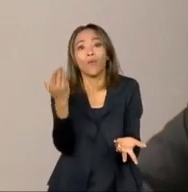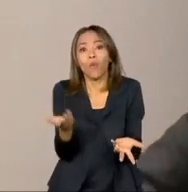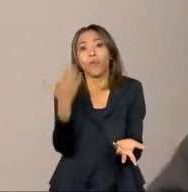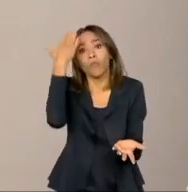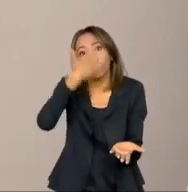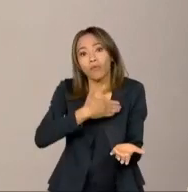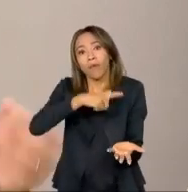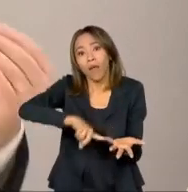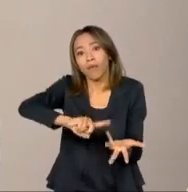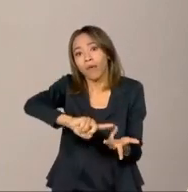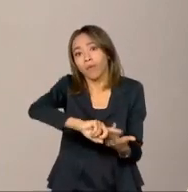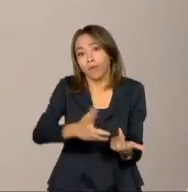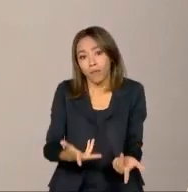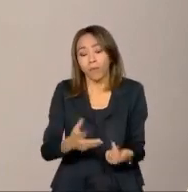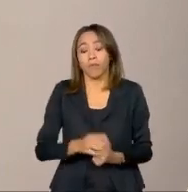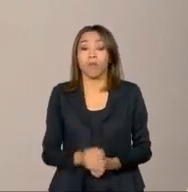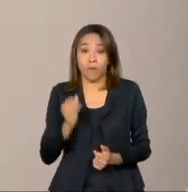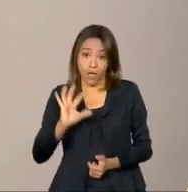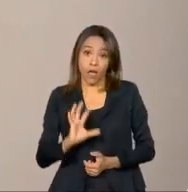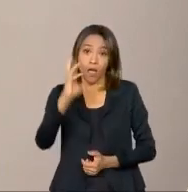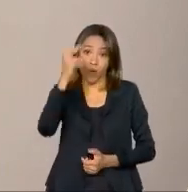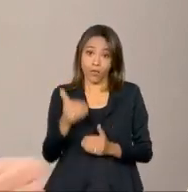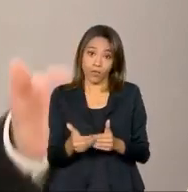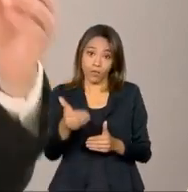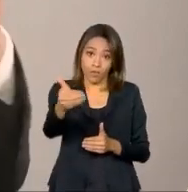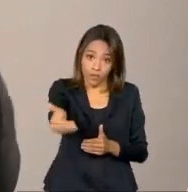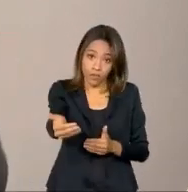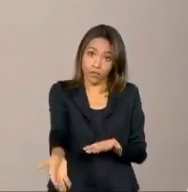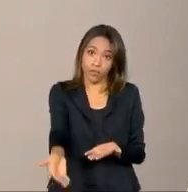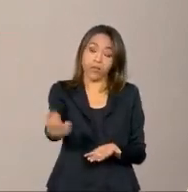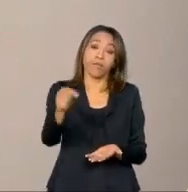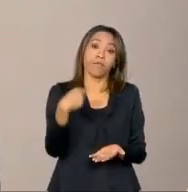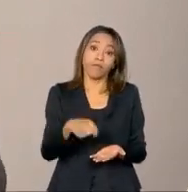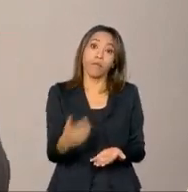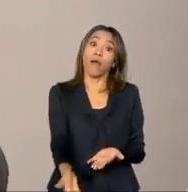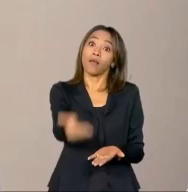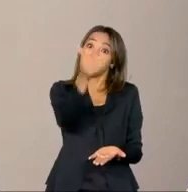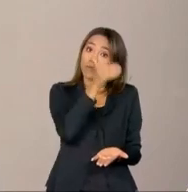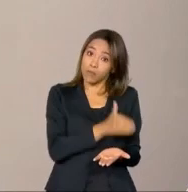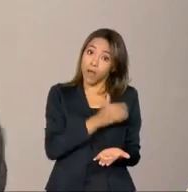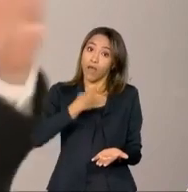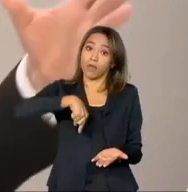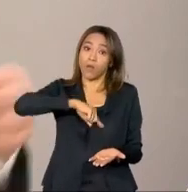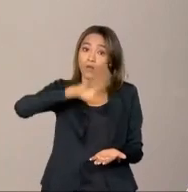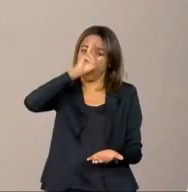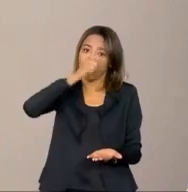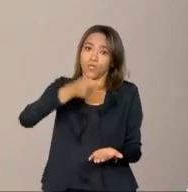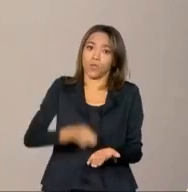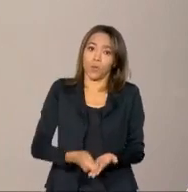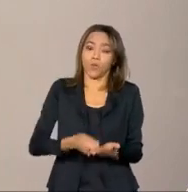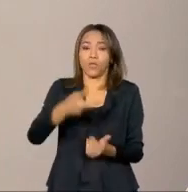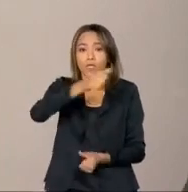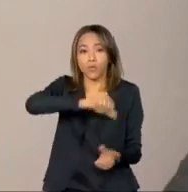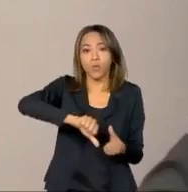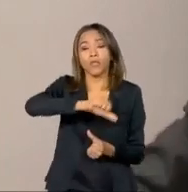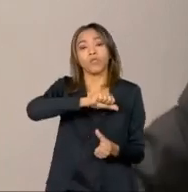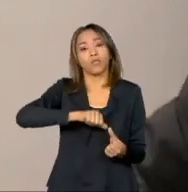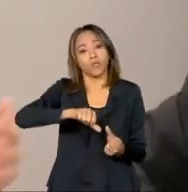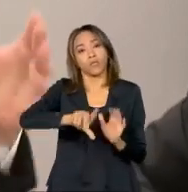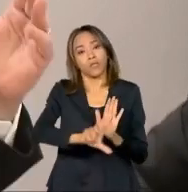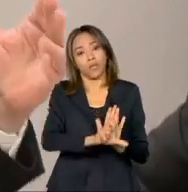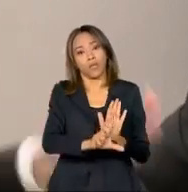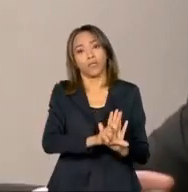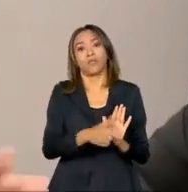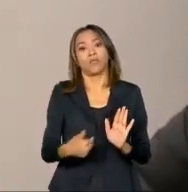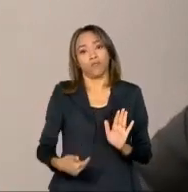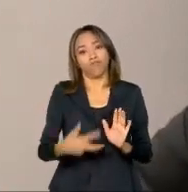por diante. Então, para que isso possa acontecer antecipadamente, nós temos que antecipar também as nossas decisões e as alterações legais que possam ser feitas.